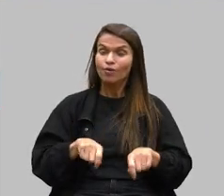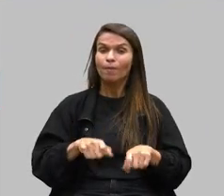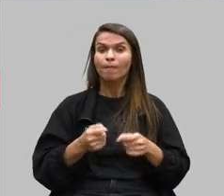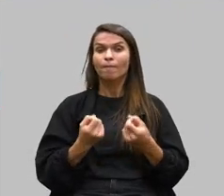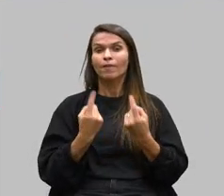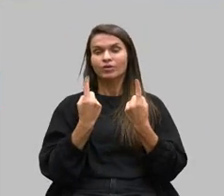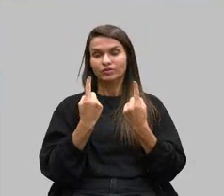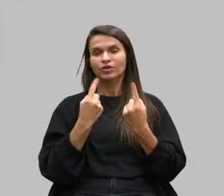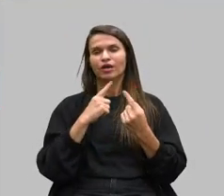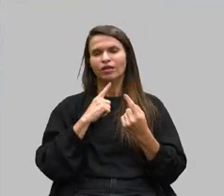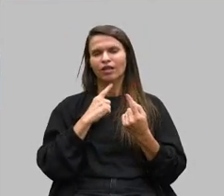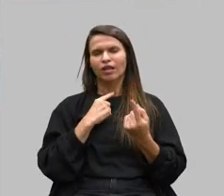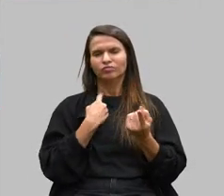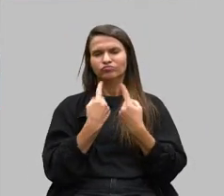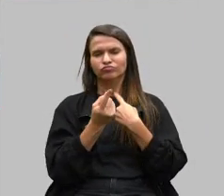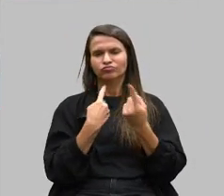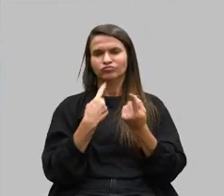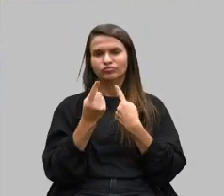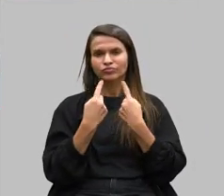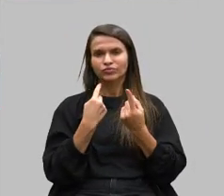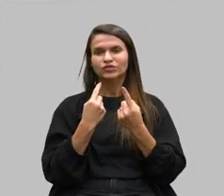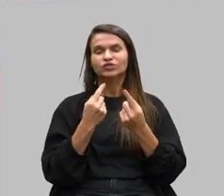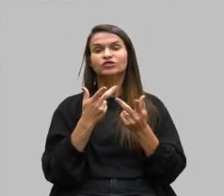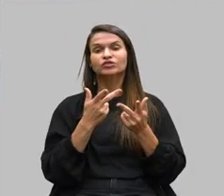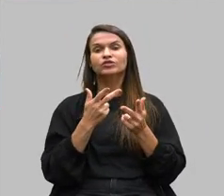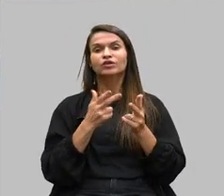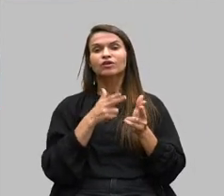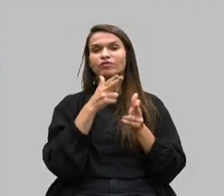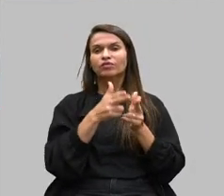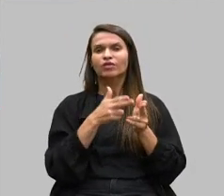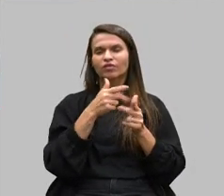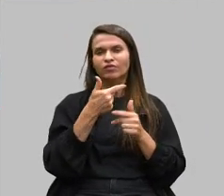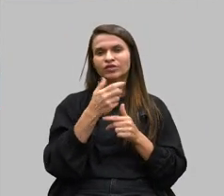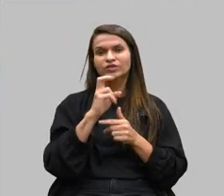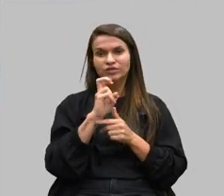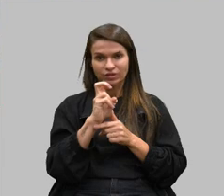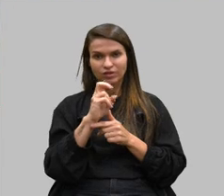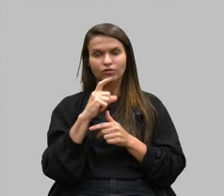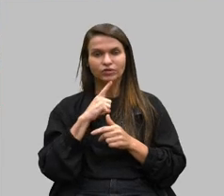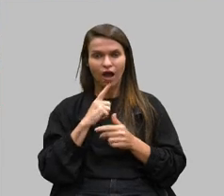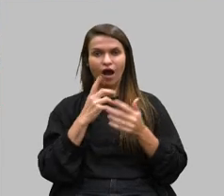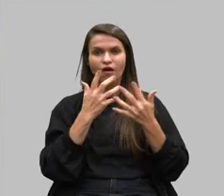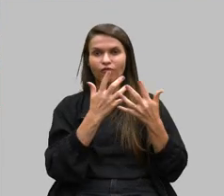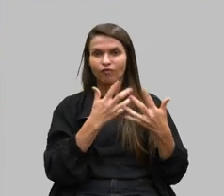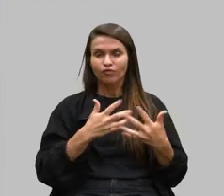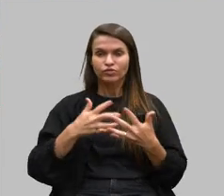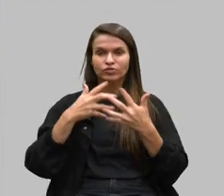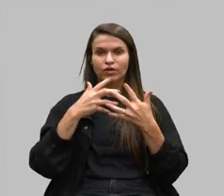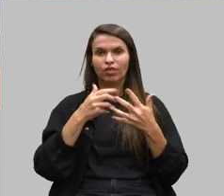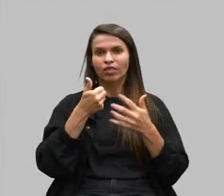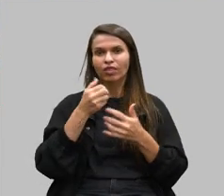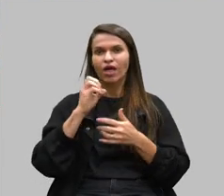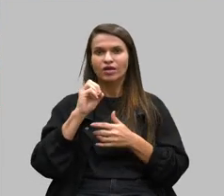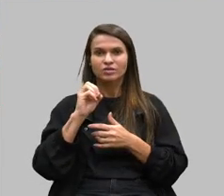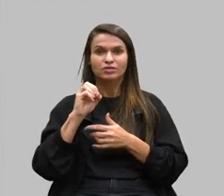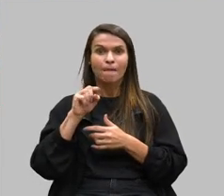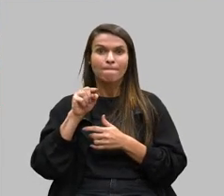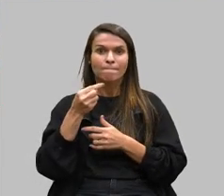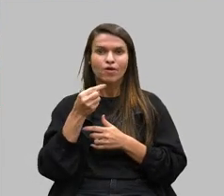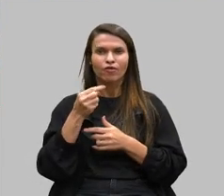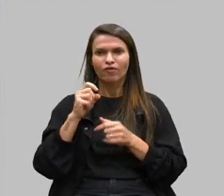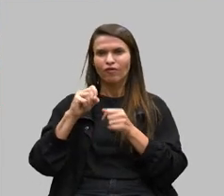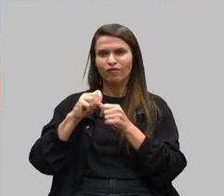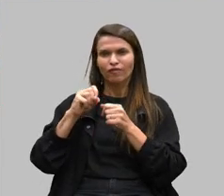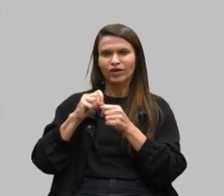30.000 km de ferrovia sendo que 25 estão sendo operada 10.000 foram feito por Dom Pedro é um